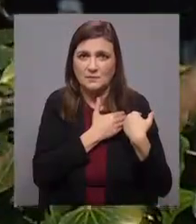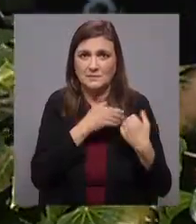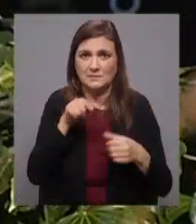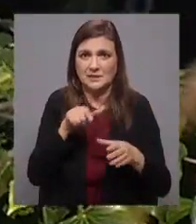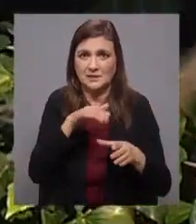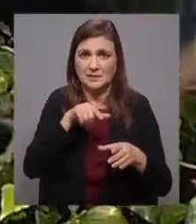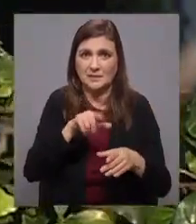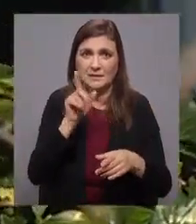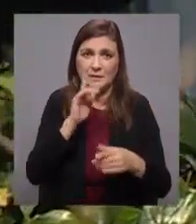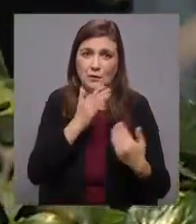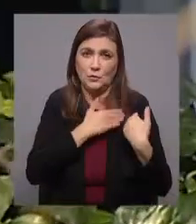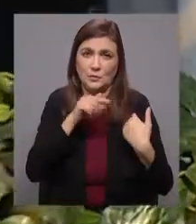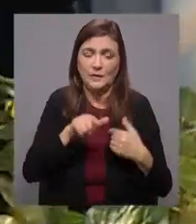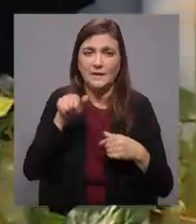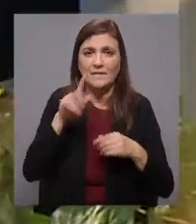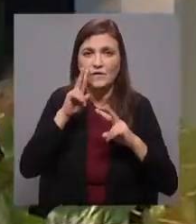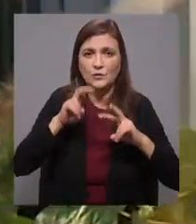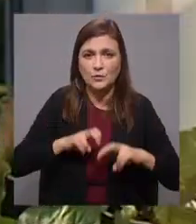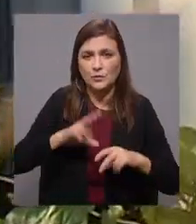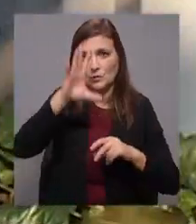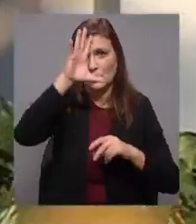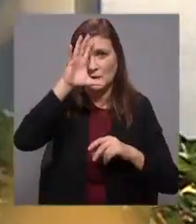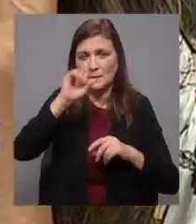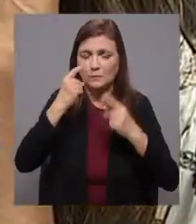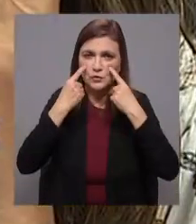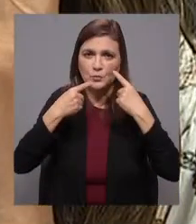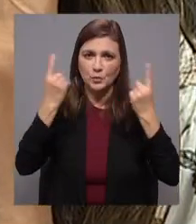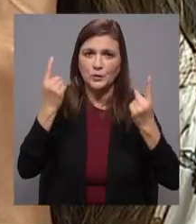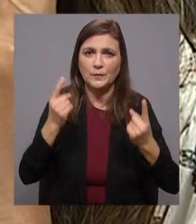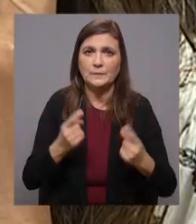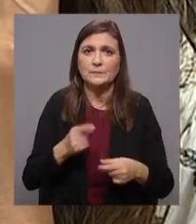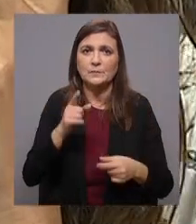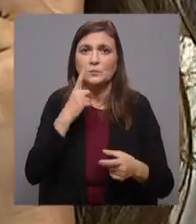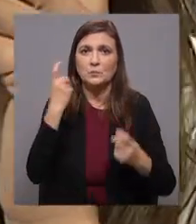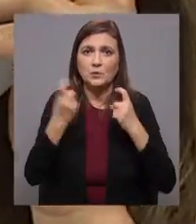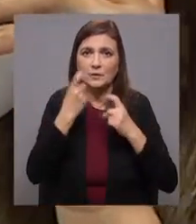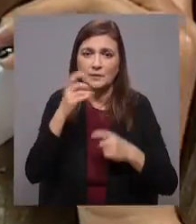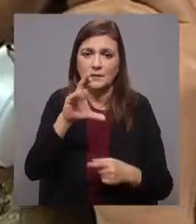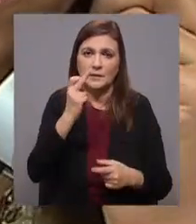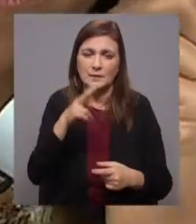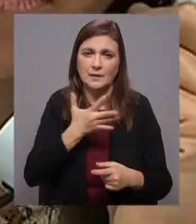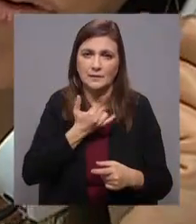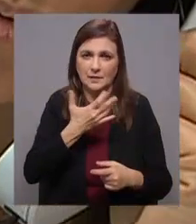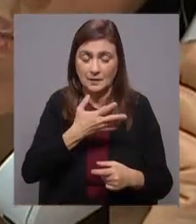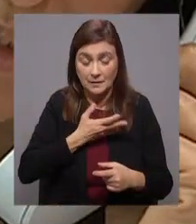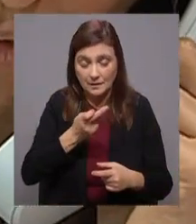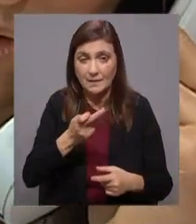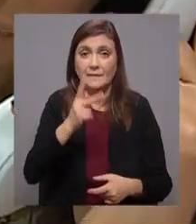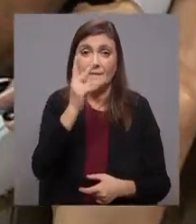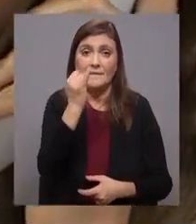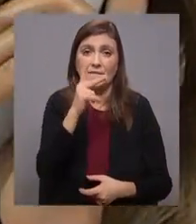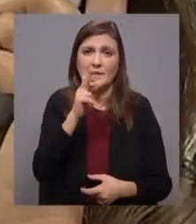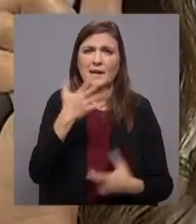caso da responsável, pela investigação. Do Ministério Público, a Procuradora Cândida Vilar. E a propósito do